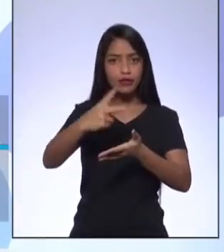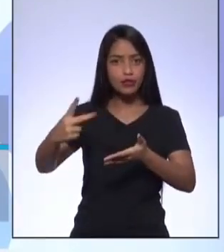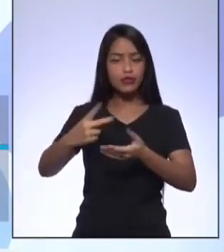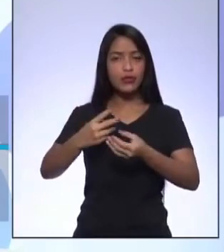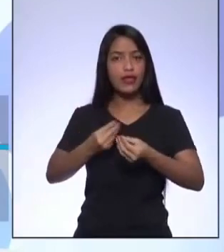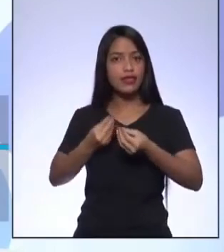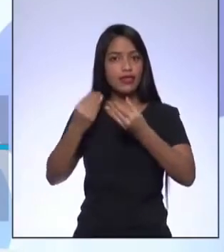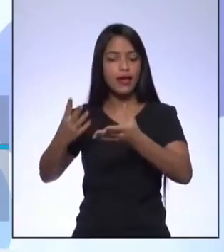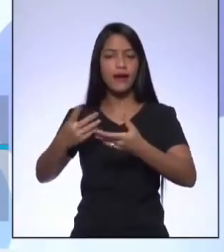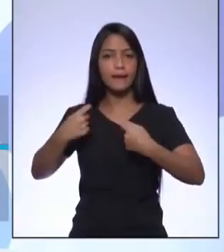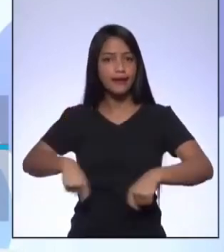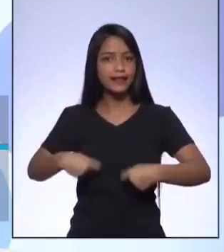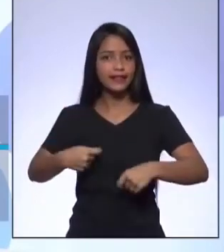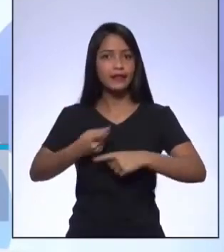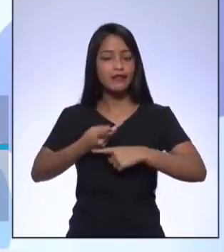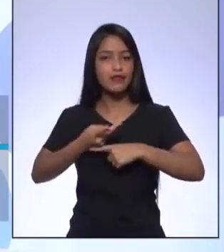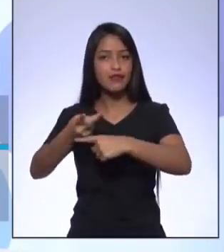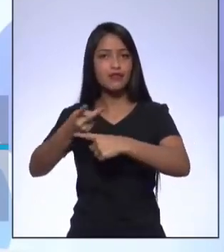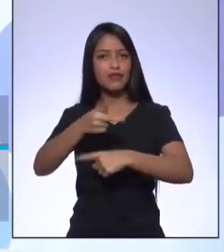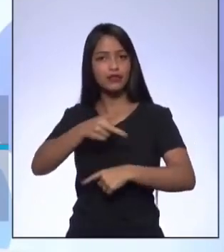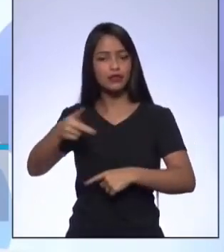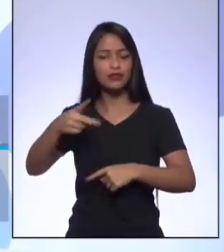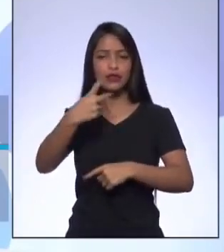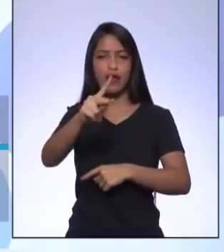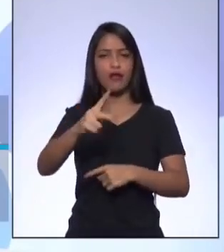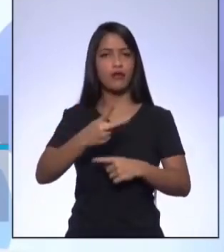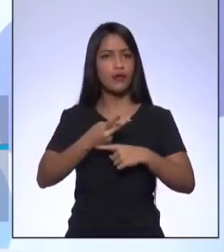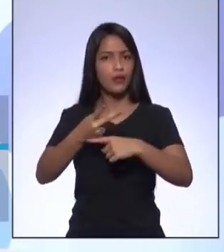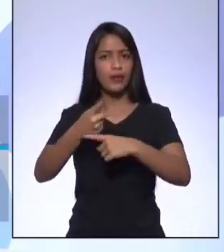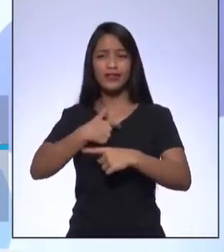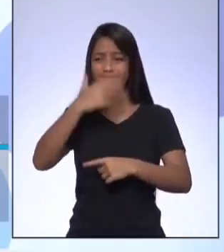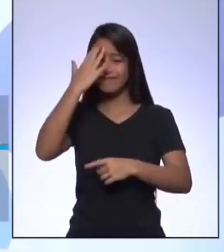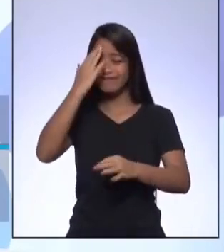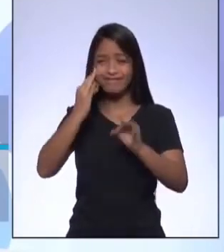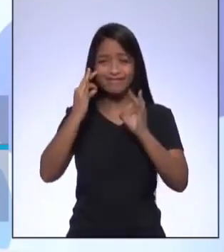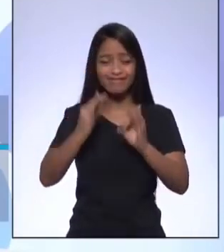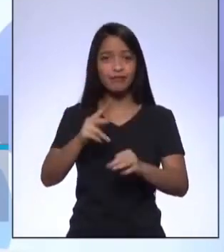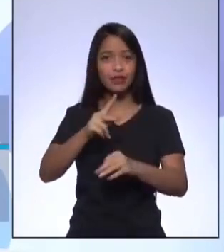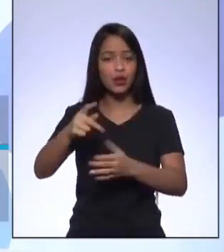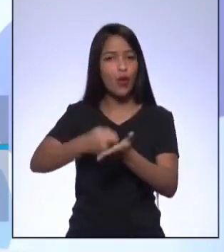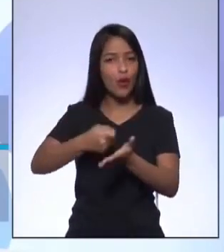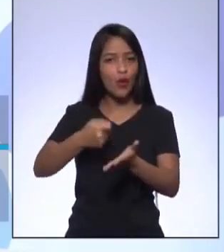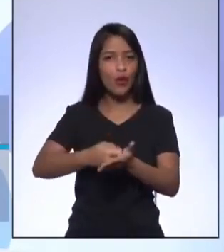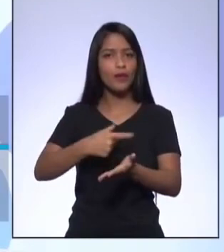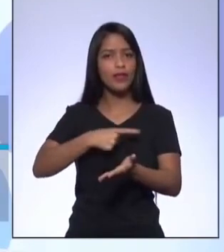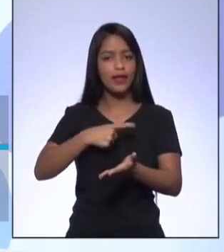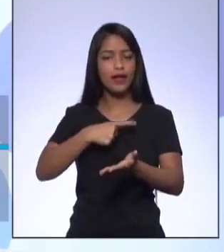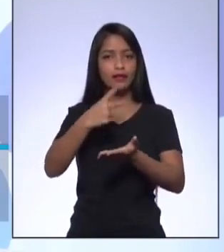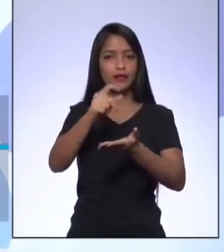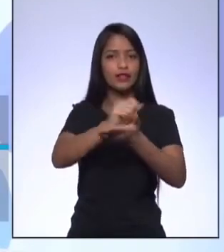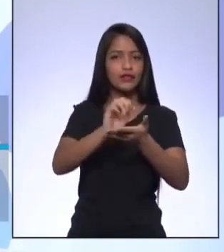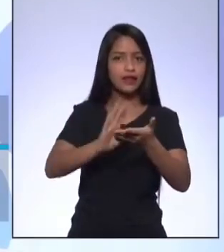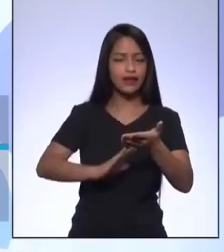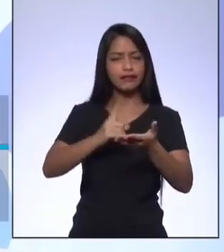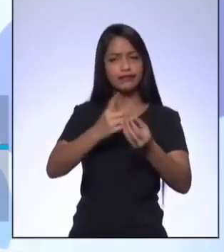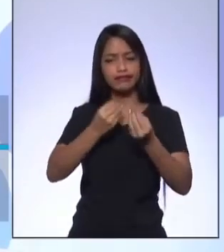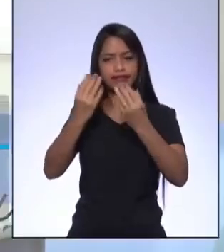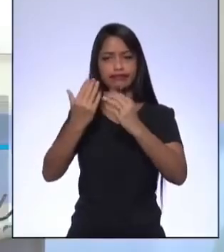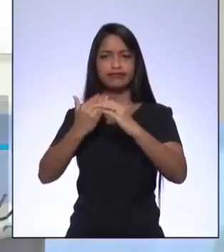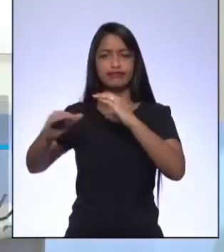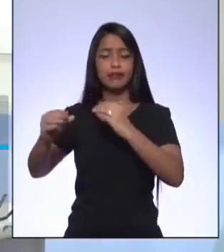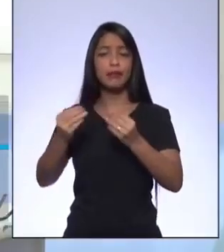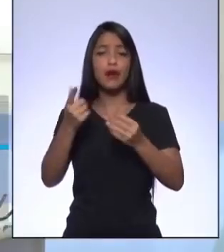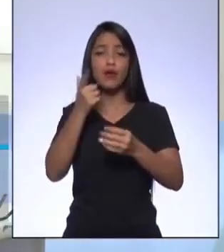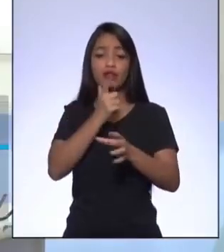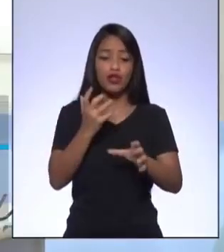o seu professor. Eu tenho certeza que ele está cobrando de você, né? Não deixe de entregar suas atividades, principalmente para fechar a nota,